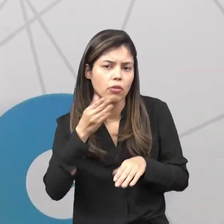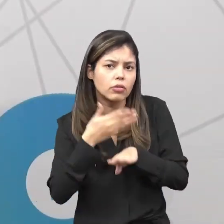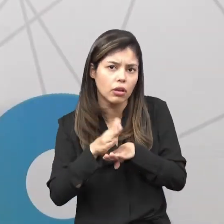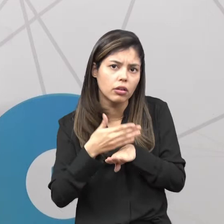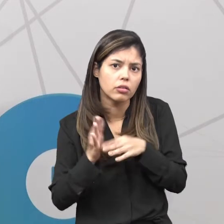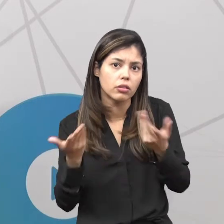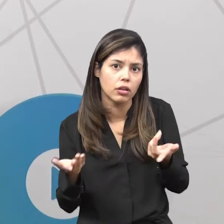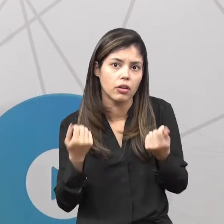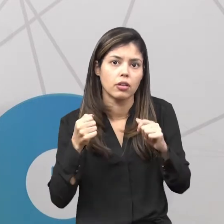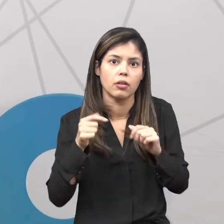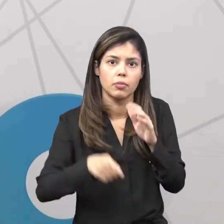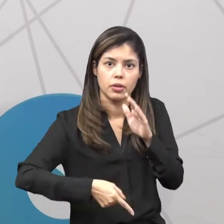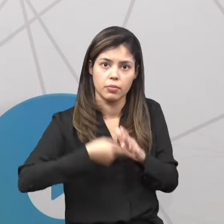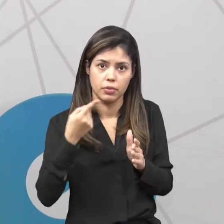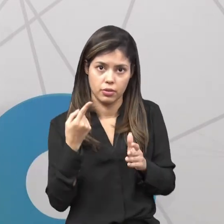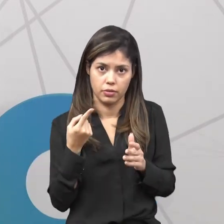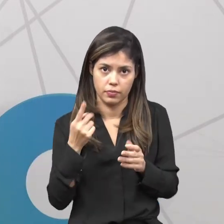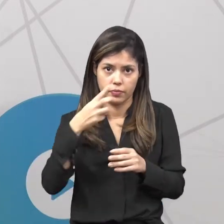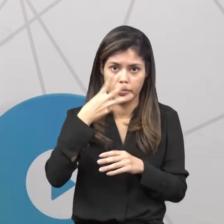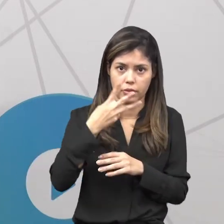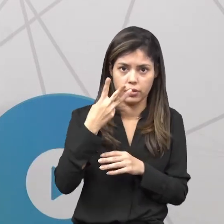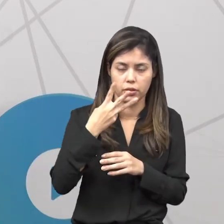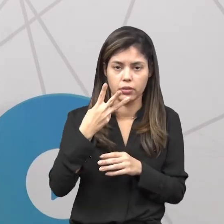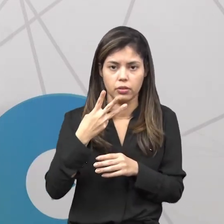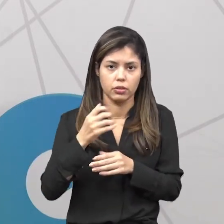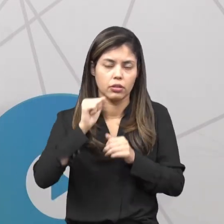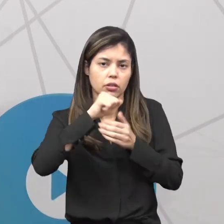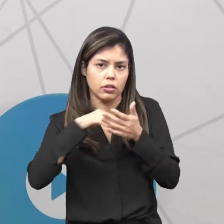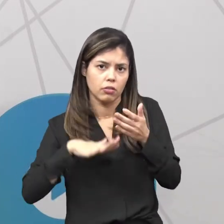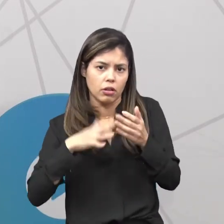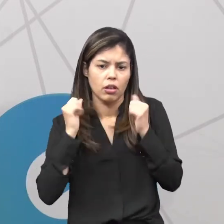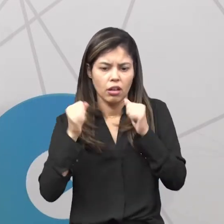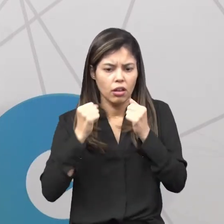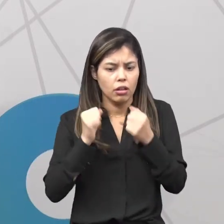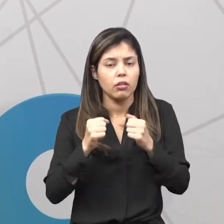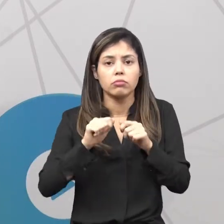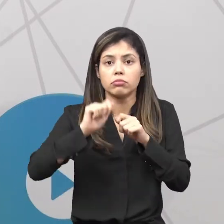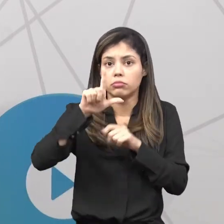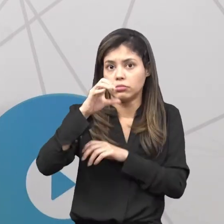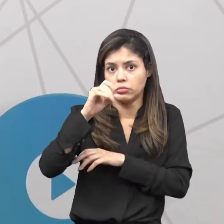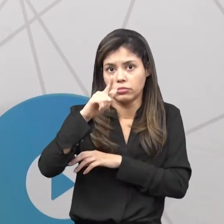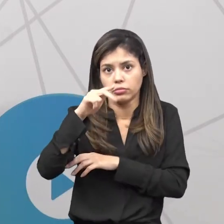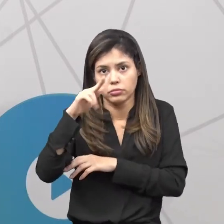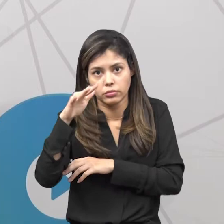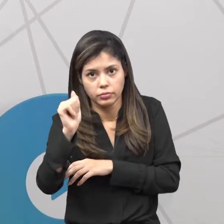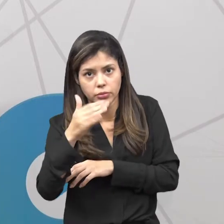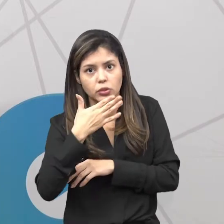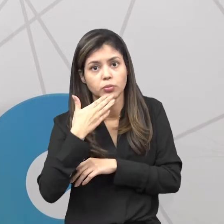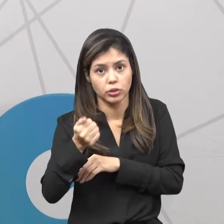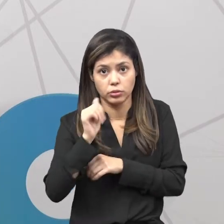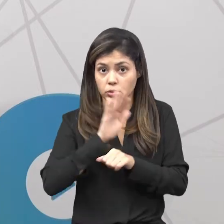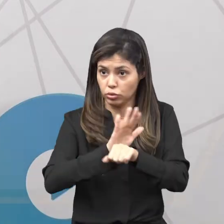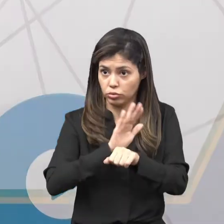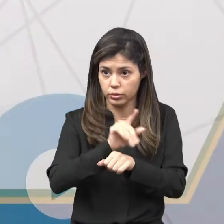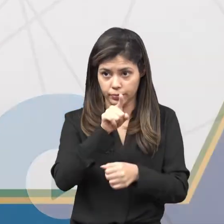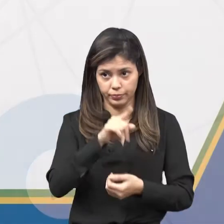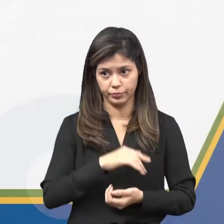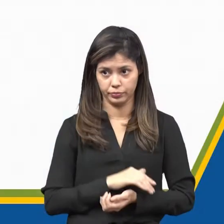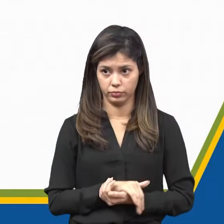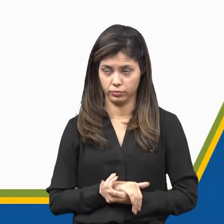teste, você primeiro faça 3 exercícios, 3 movimentos de alongamento de flexibilidade para te ajudar.